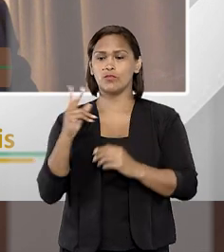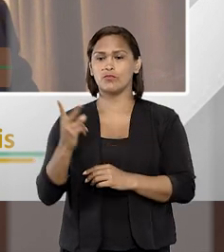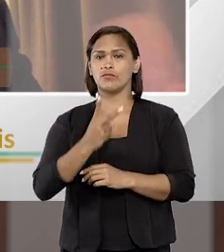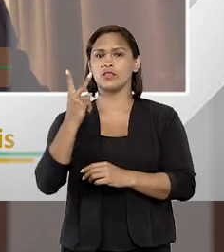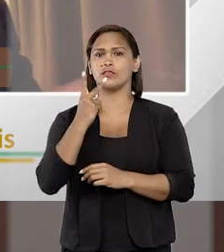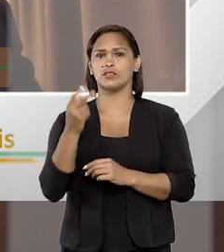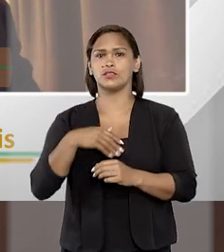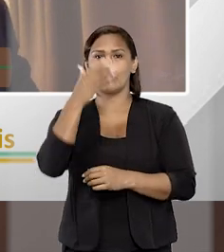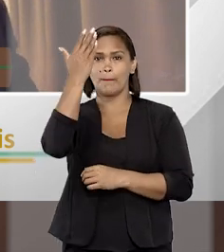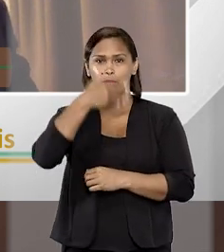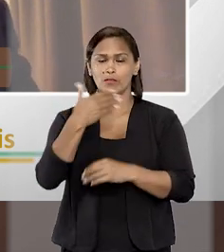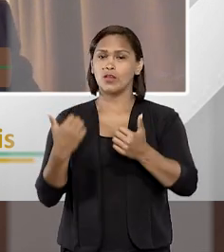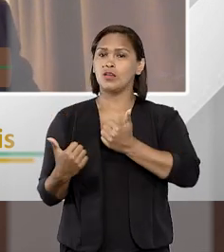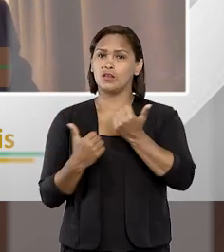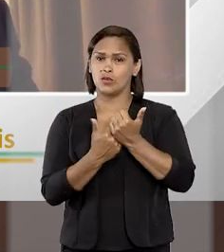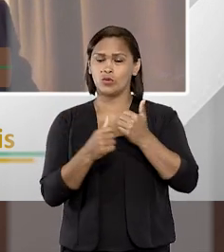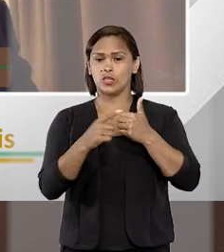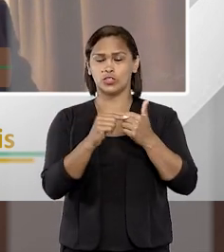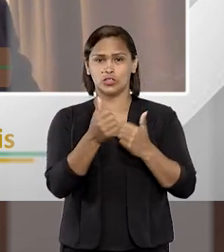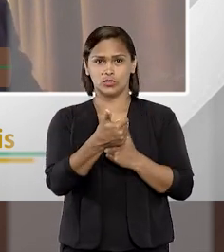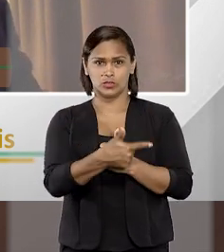na valorização dessa prova